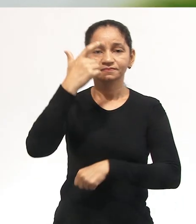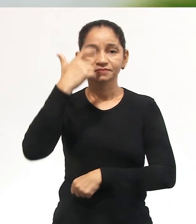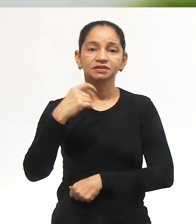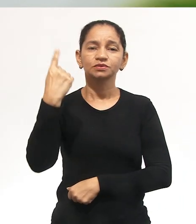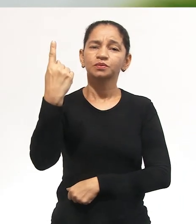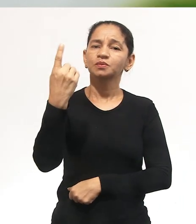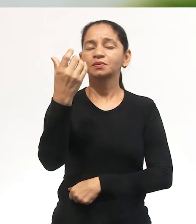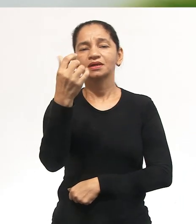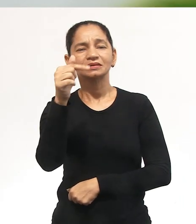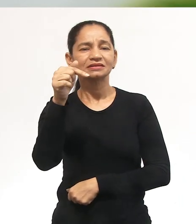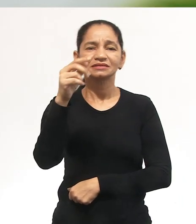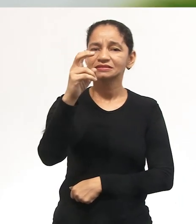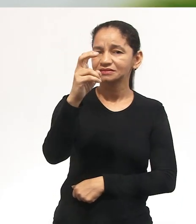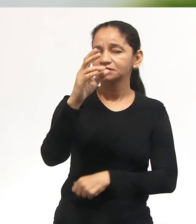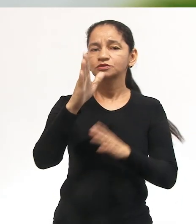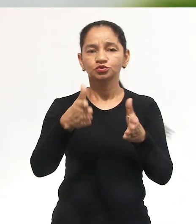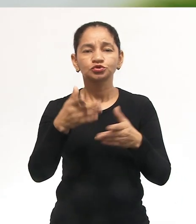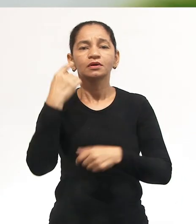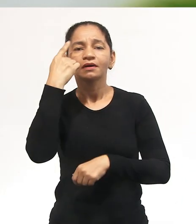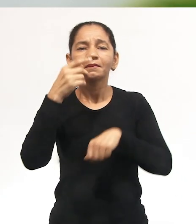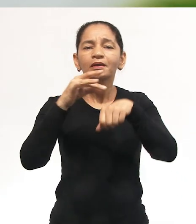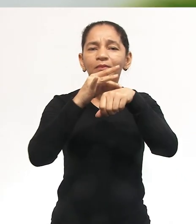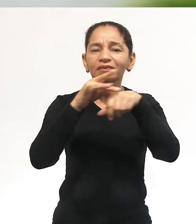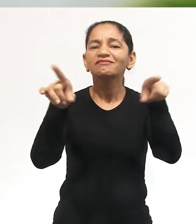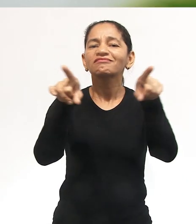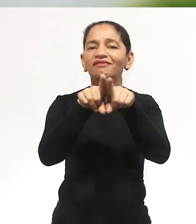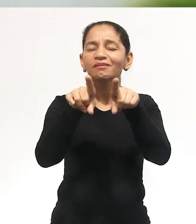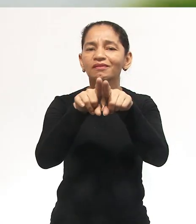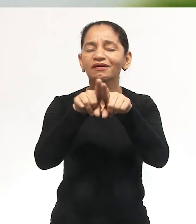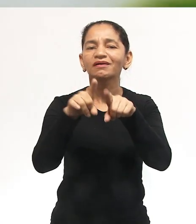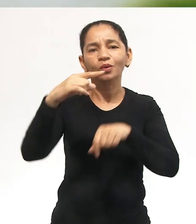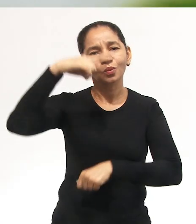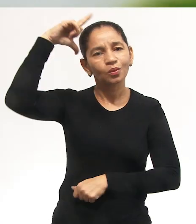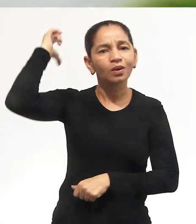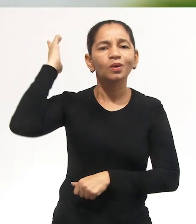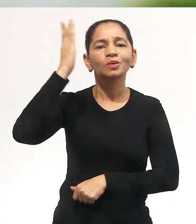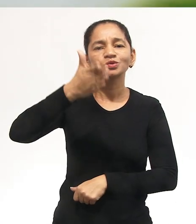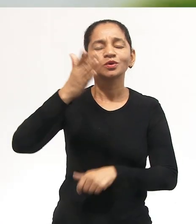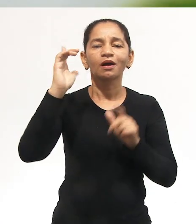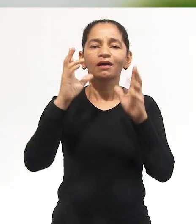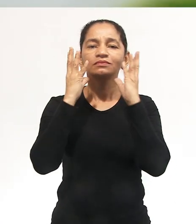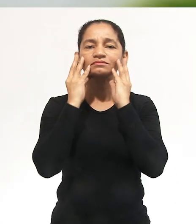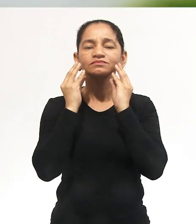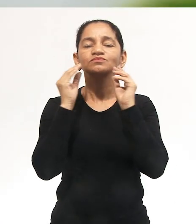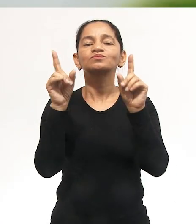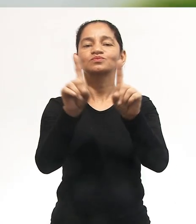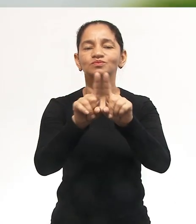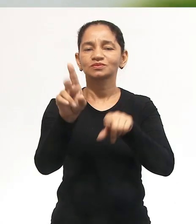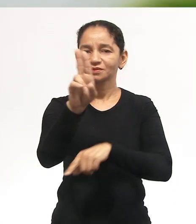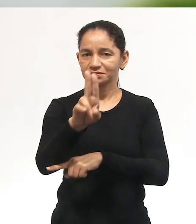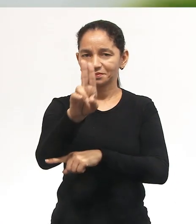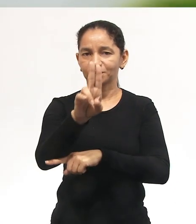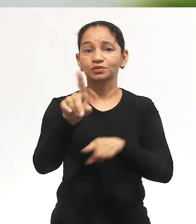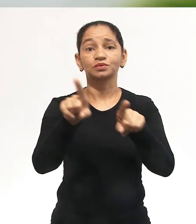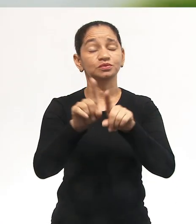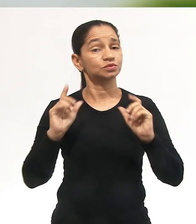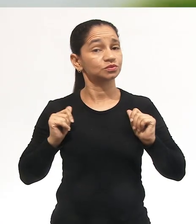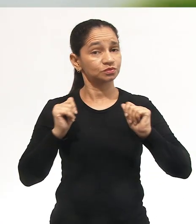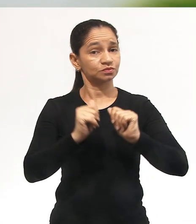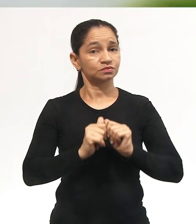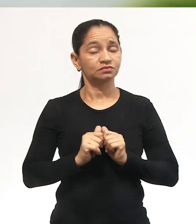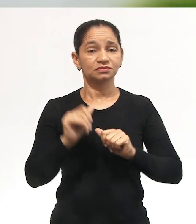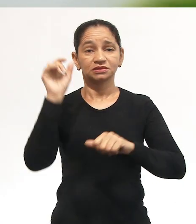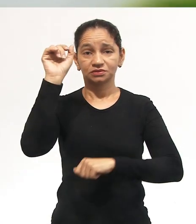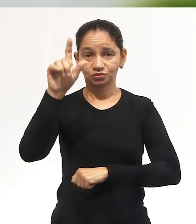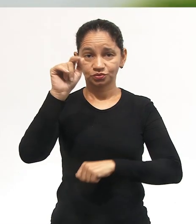1,75 m, tenho olhos escuros, sou careca, uso barba, estou usando um blazer azul, uma camiseta